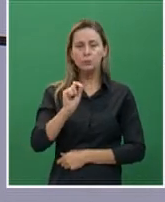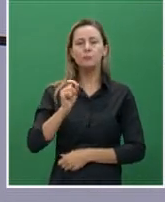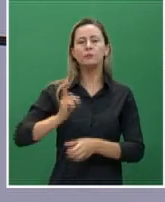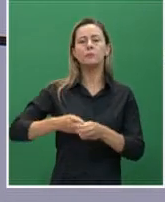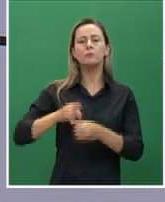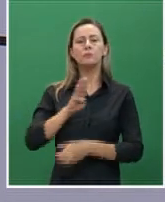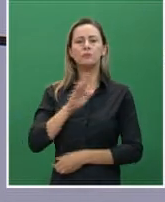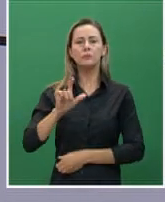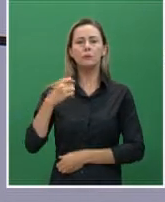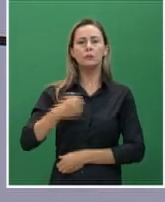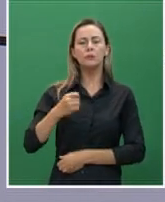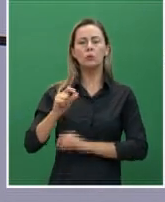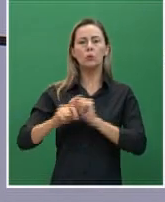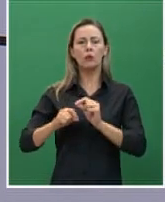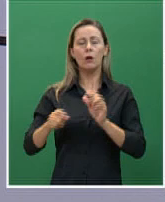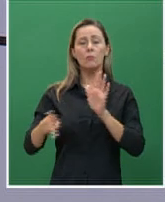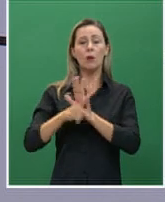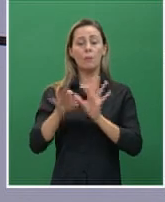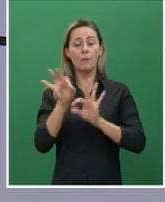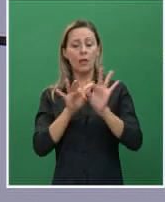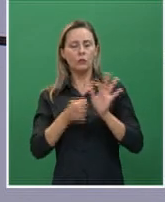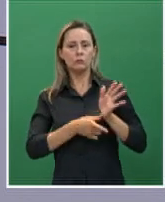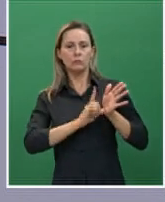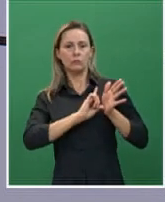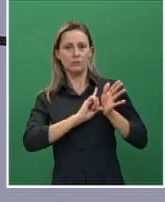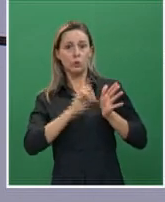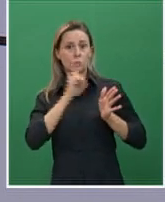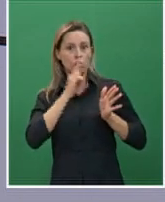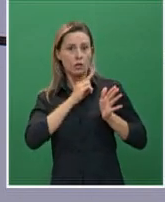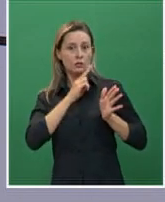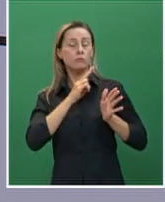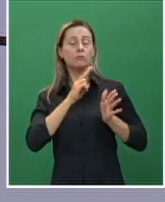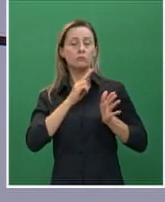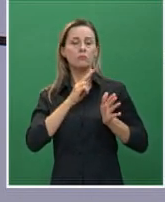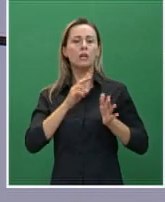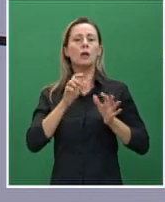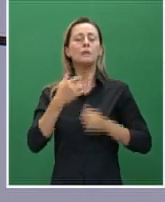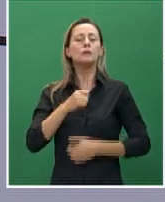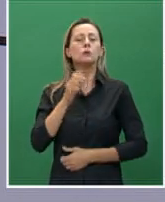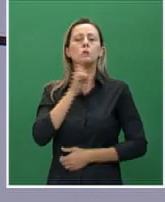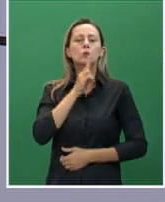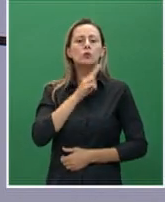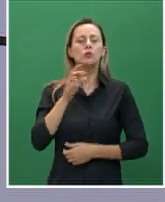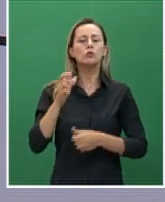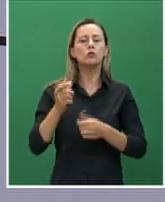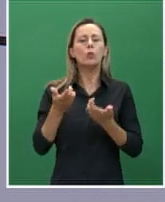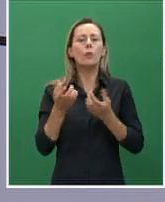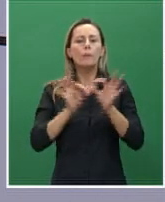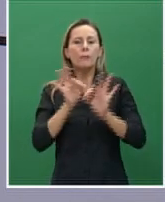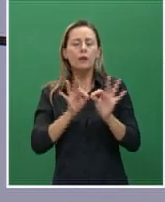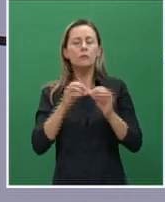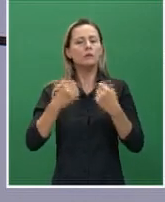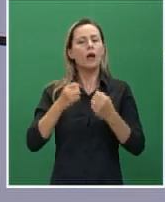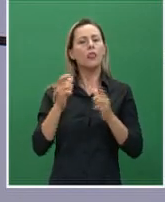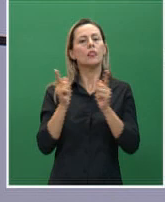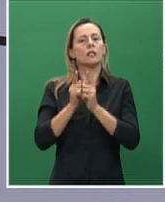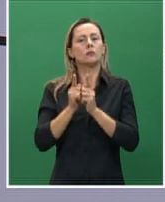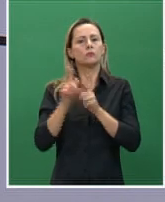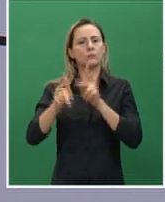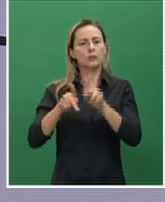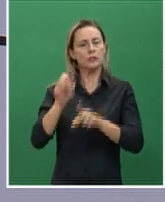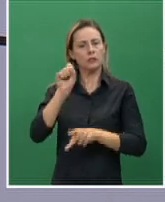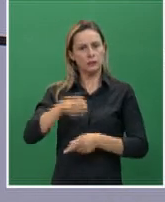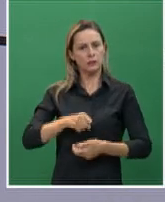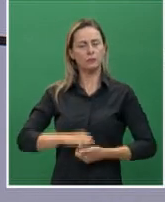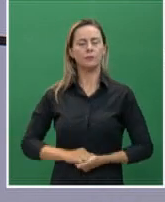precisa ter em alguns momentos no plano de contingência se for necessário ali também teremos um plano de contingência para atender a necessidade dessa população e o mais